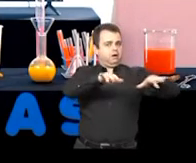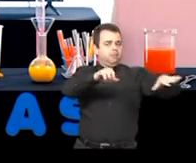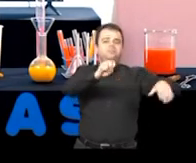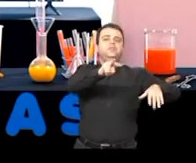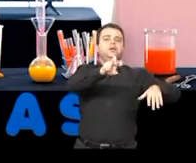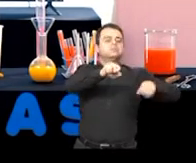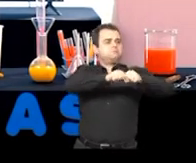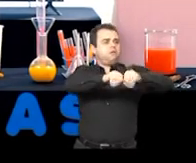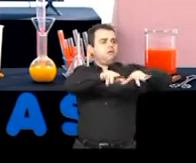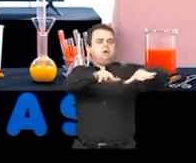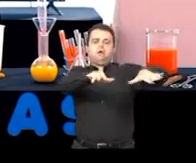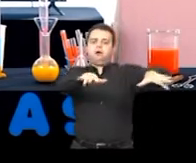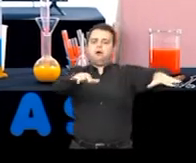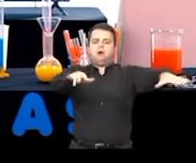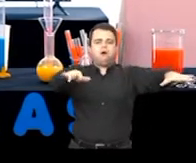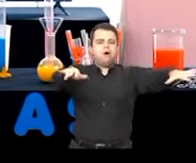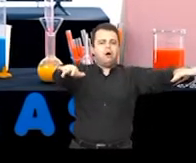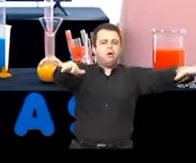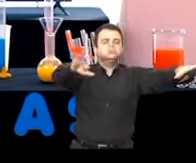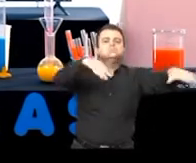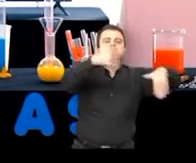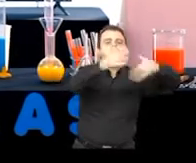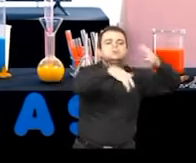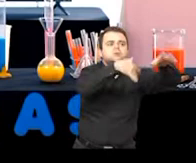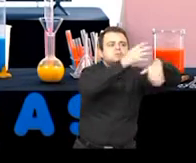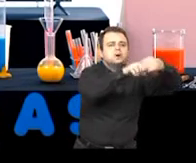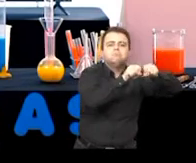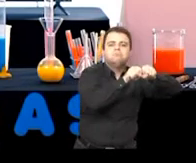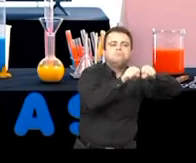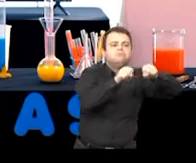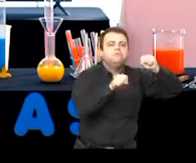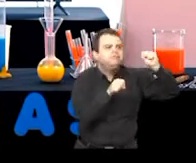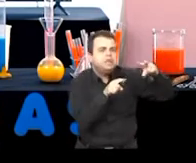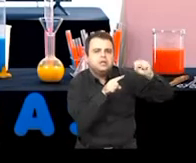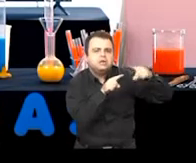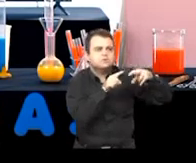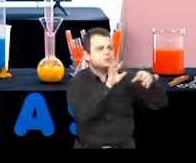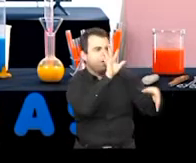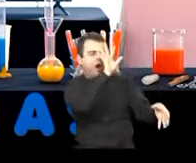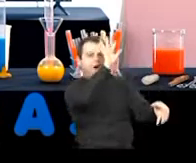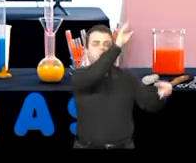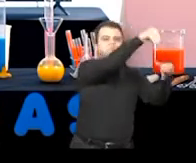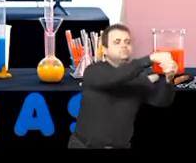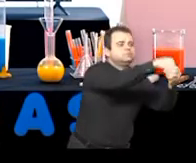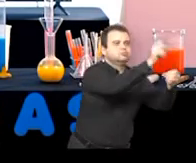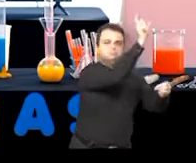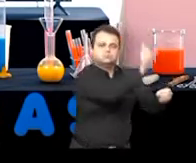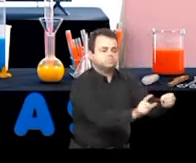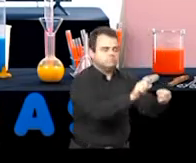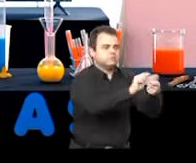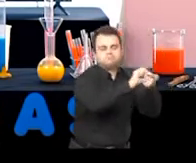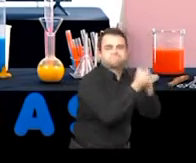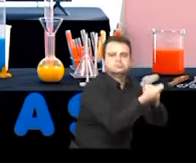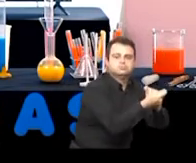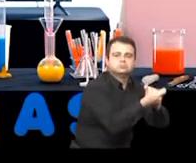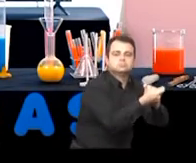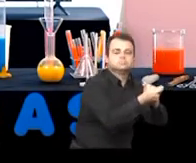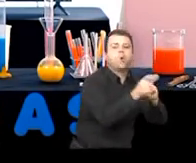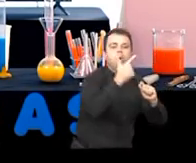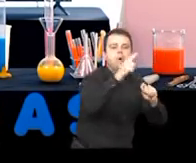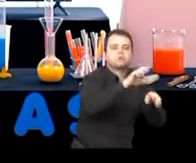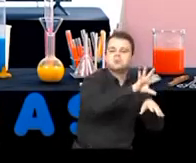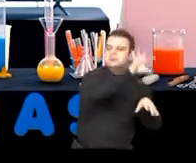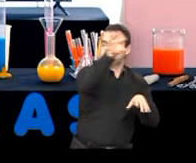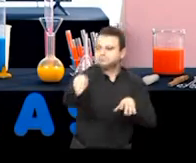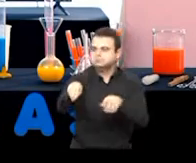tempo, esse vírus vai então se adaptar a cada ser vivo que ele entrar em contato. Nós temos muitas